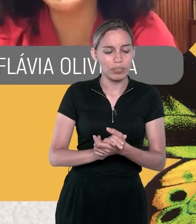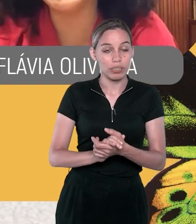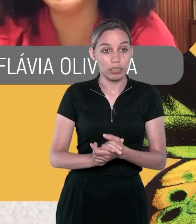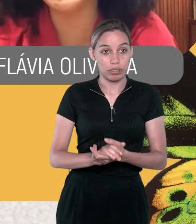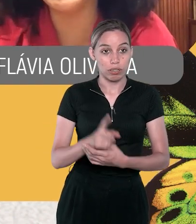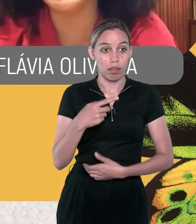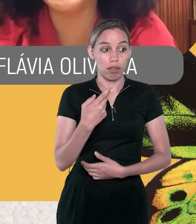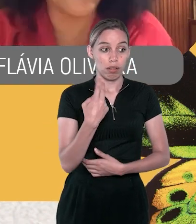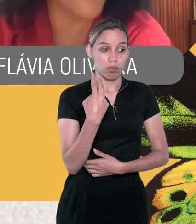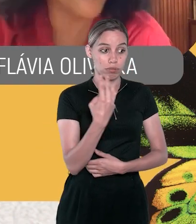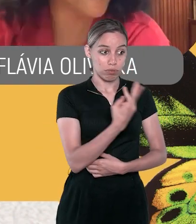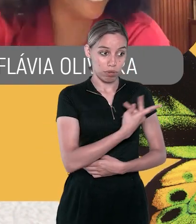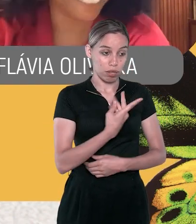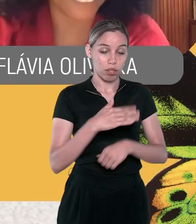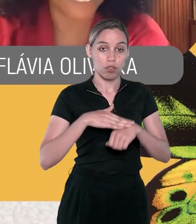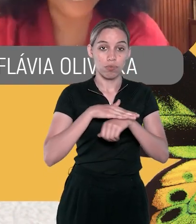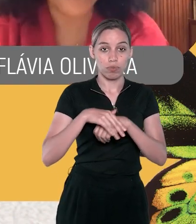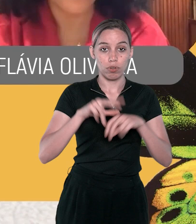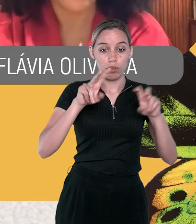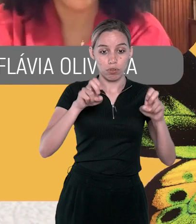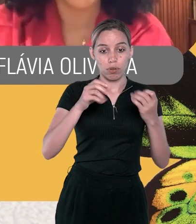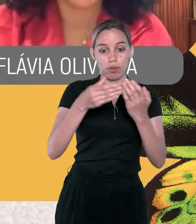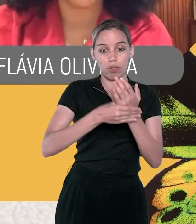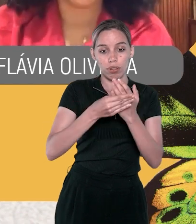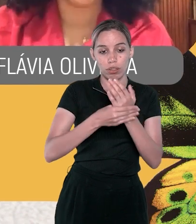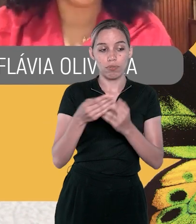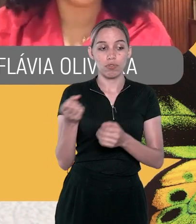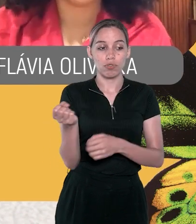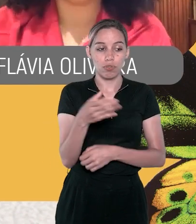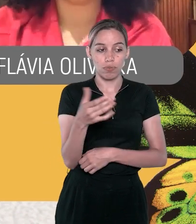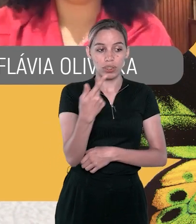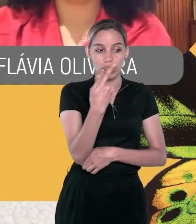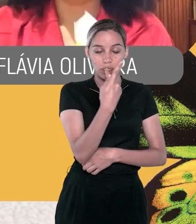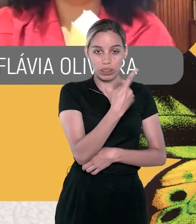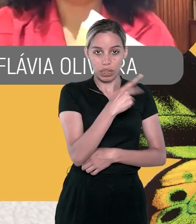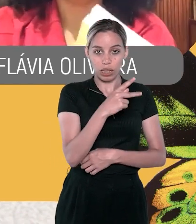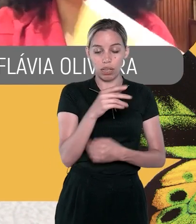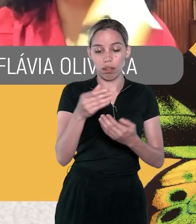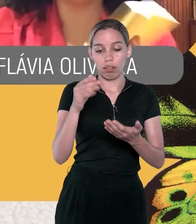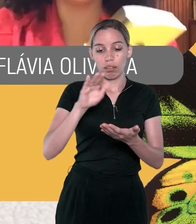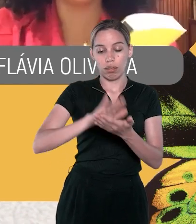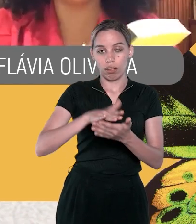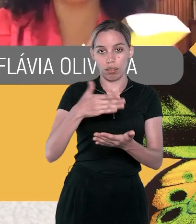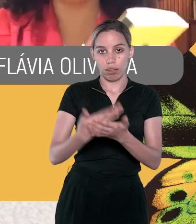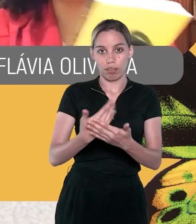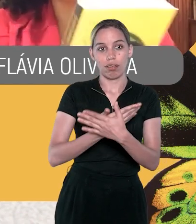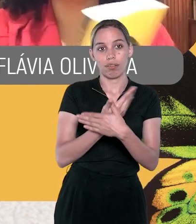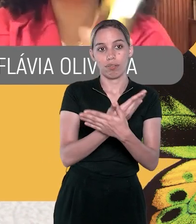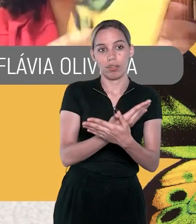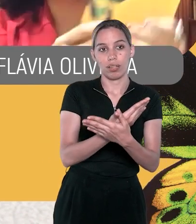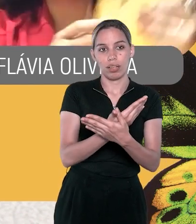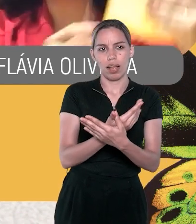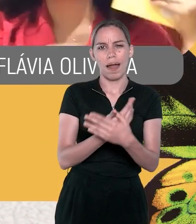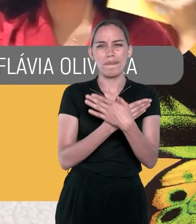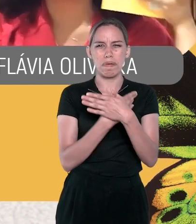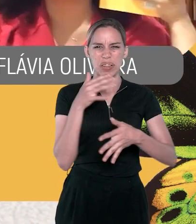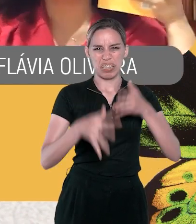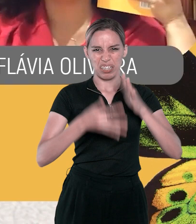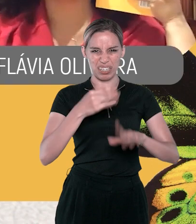de borboletas. Afonso segura novamente o livro ao lado do rosto, como se a borboleta saísse de sua